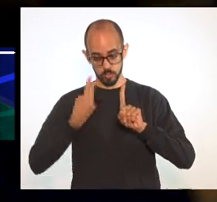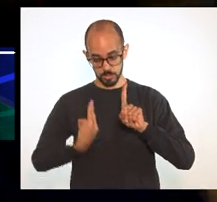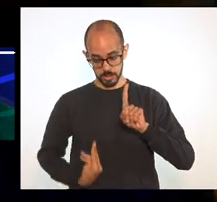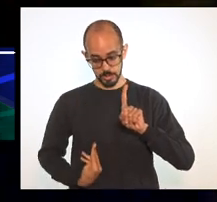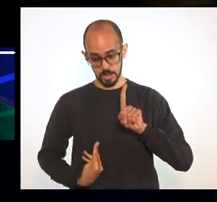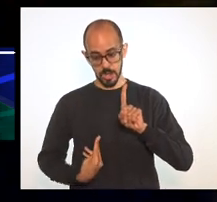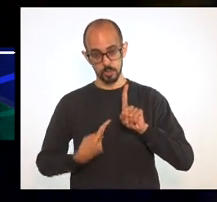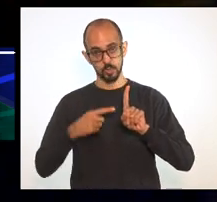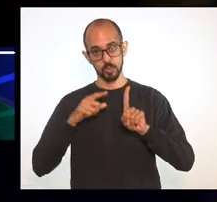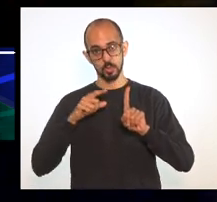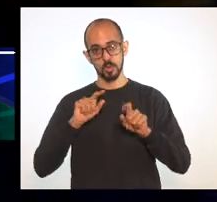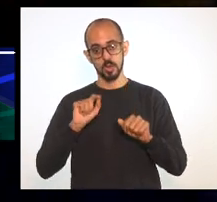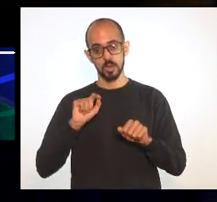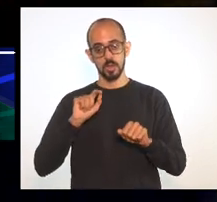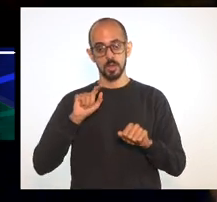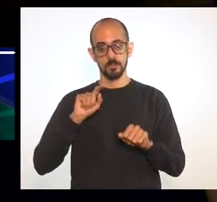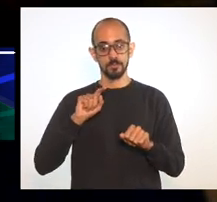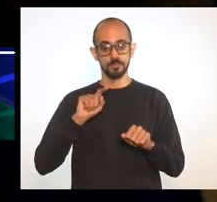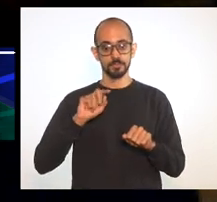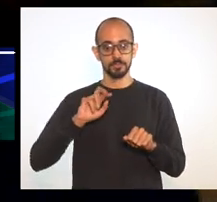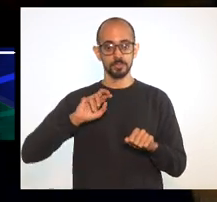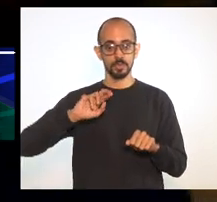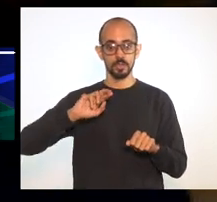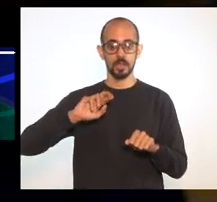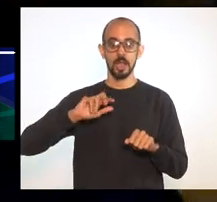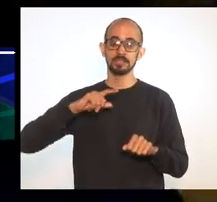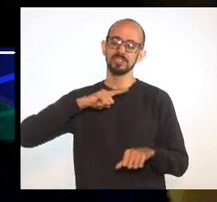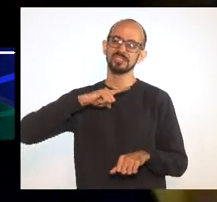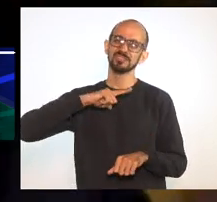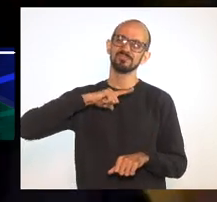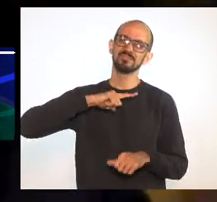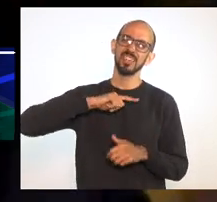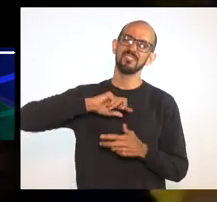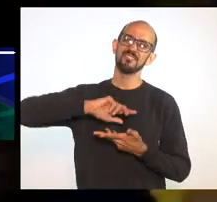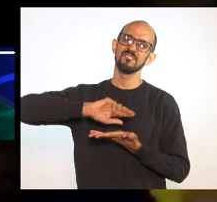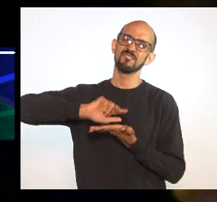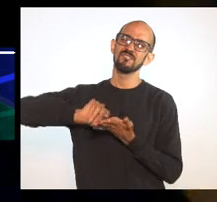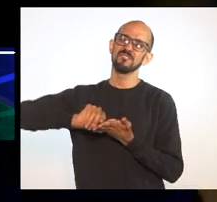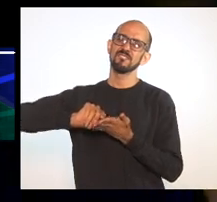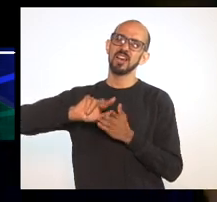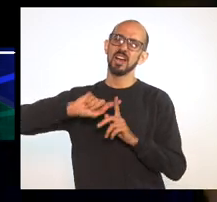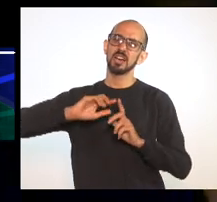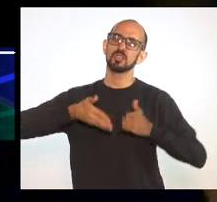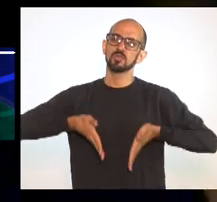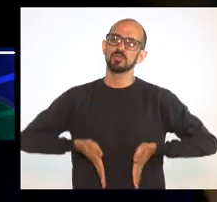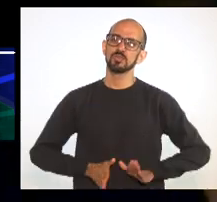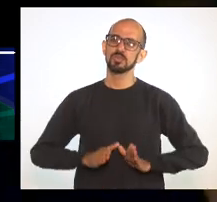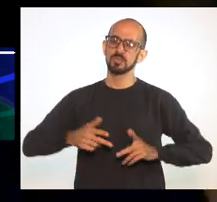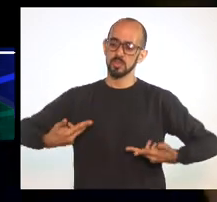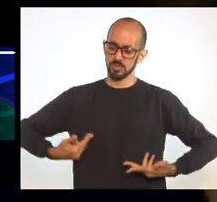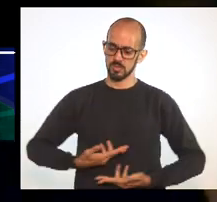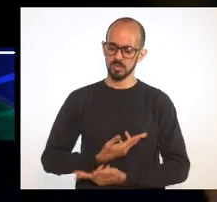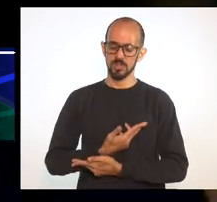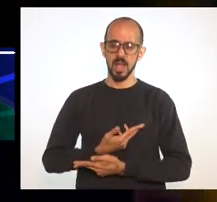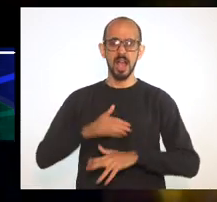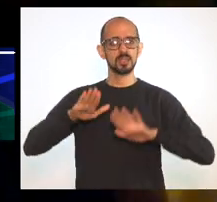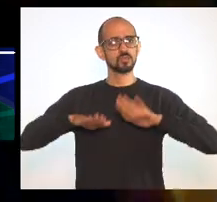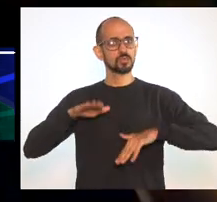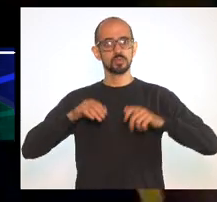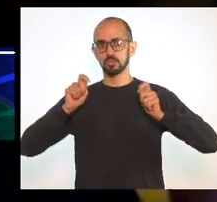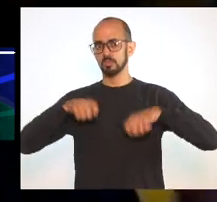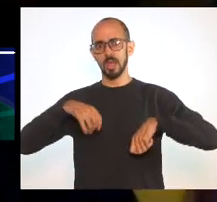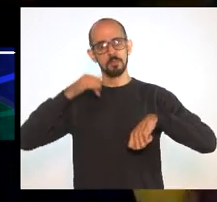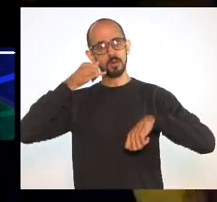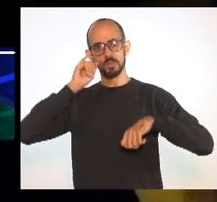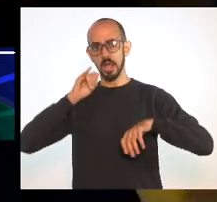que não é industrial. O Rio é campeão mundial de cesáreas. É claro que, em certas circunstâncias, a cesárea é inevitável. Só